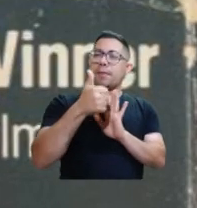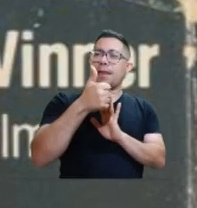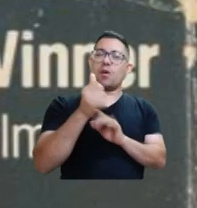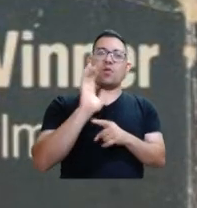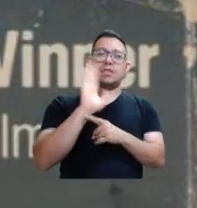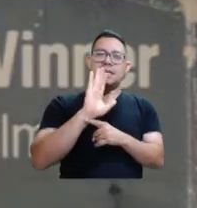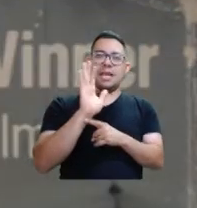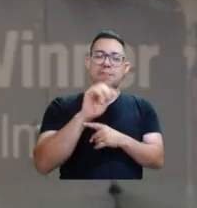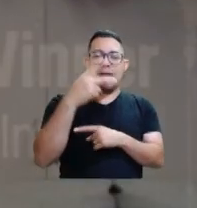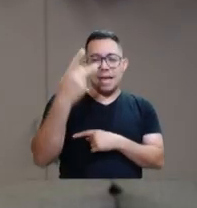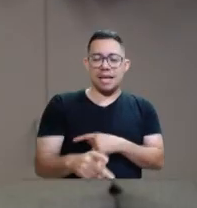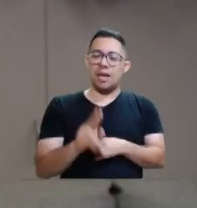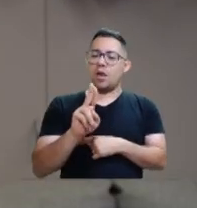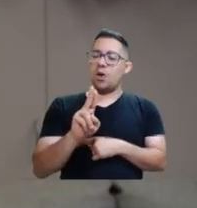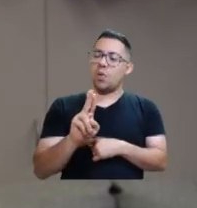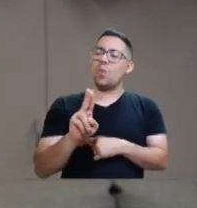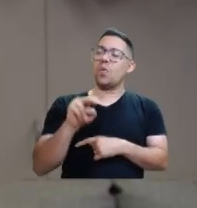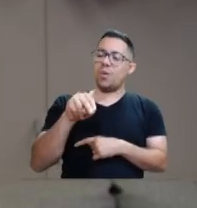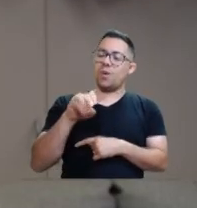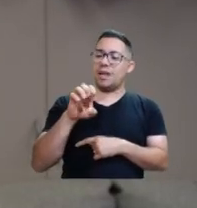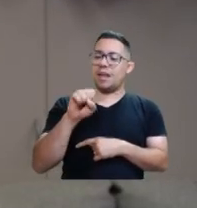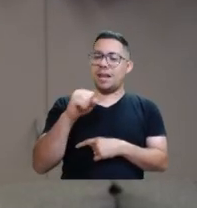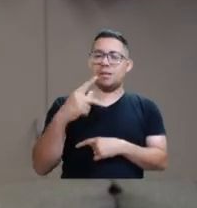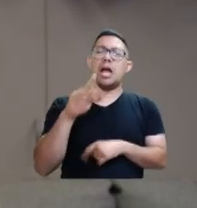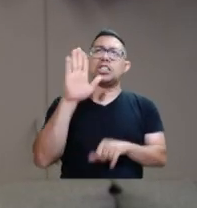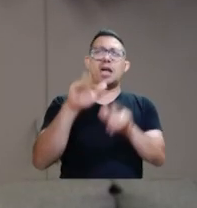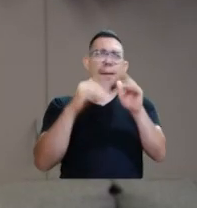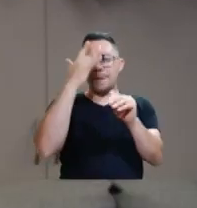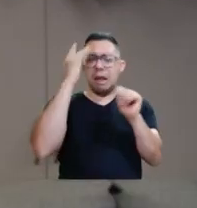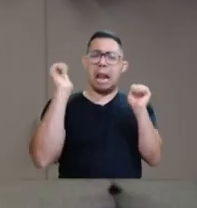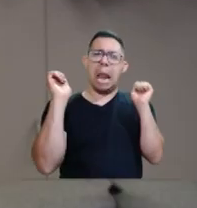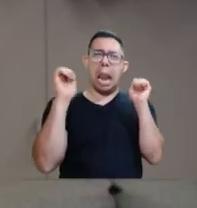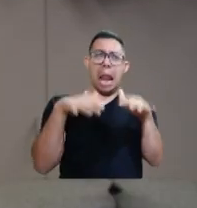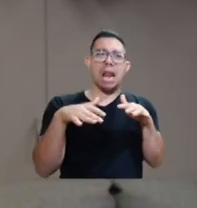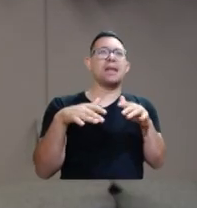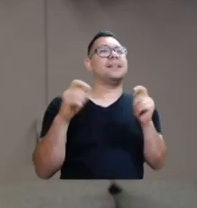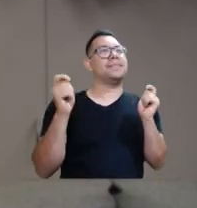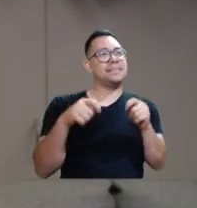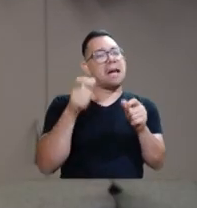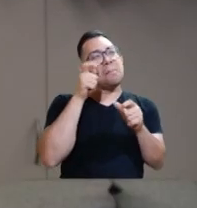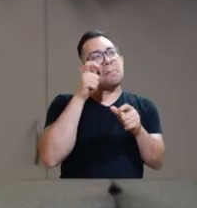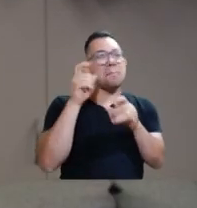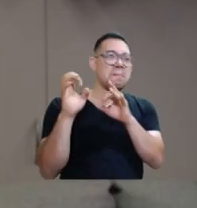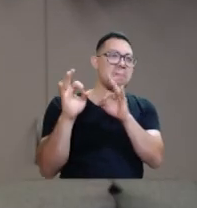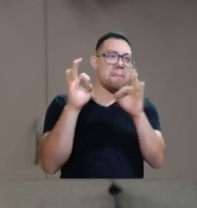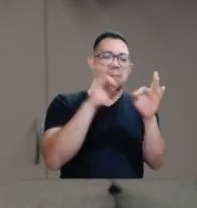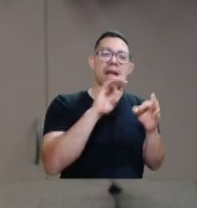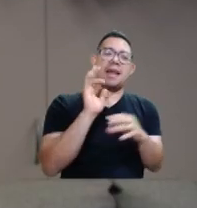com a Gramofone tem a ver com essa paixão que ela permitiu na gente, né?